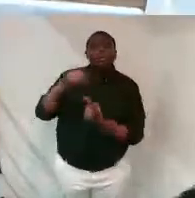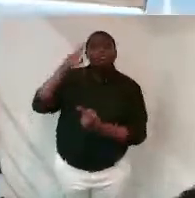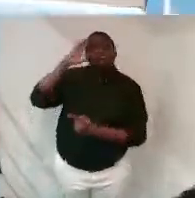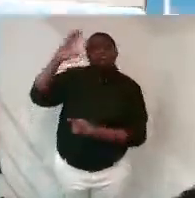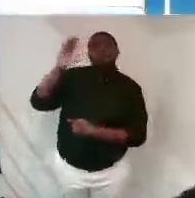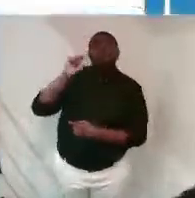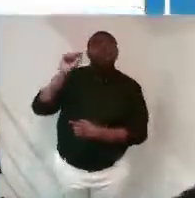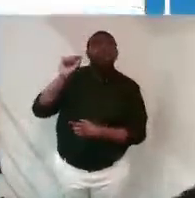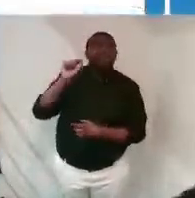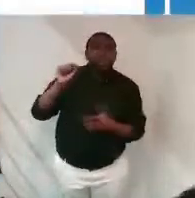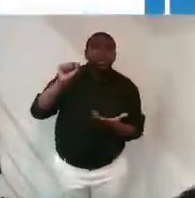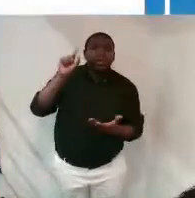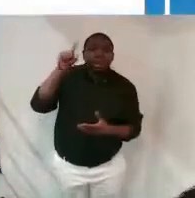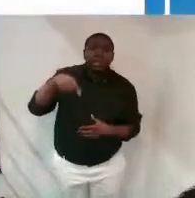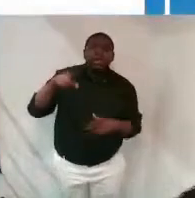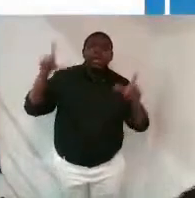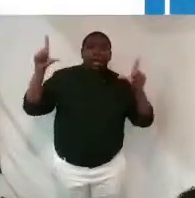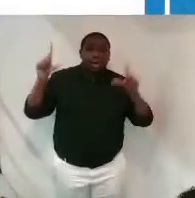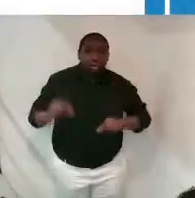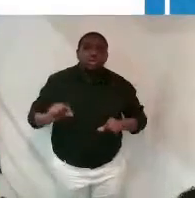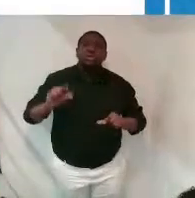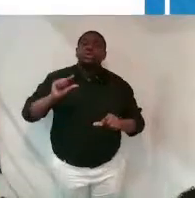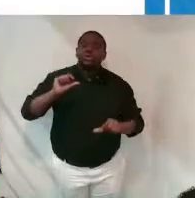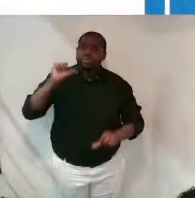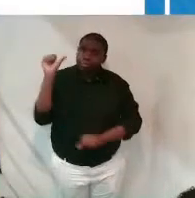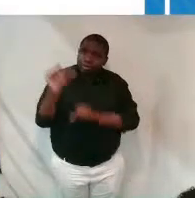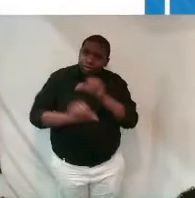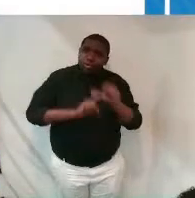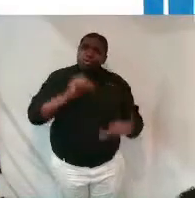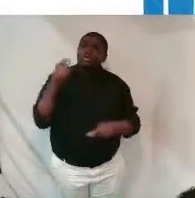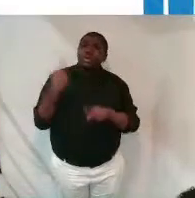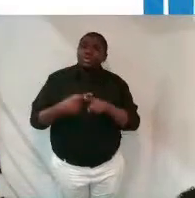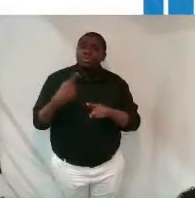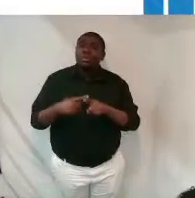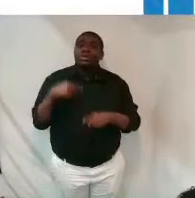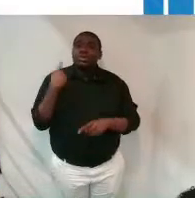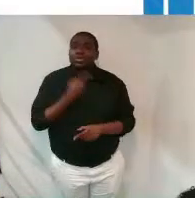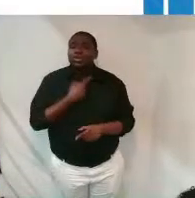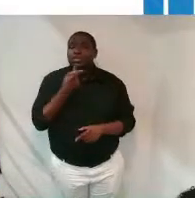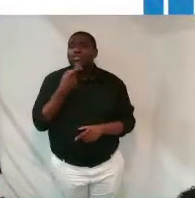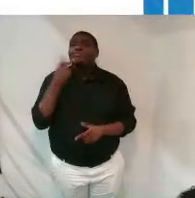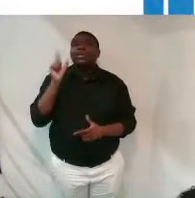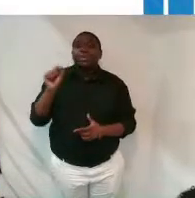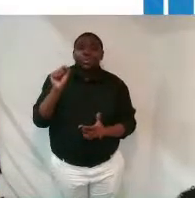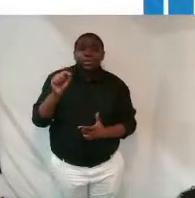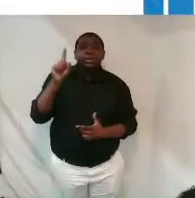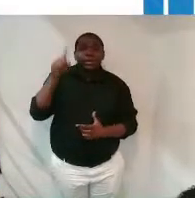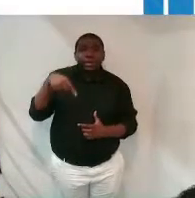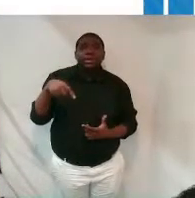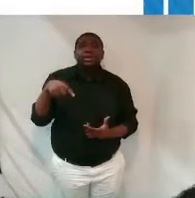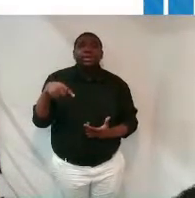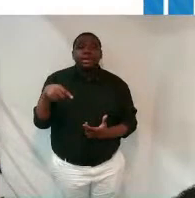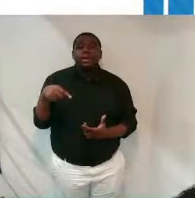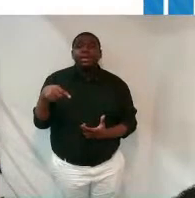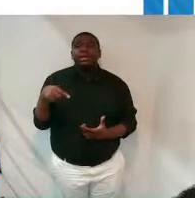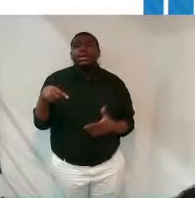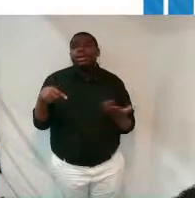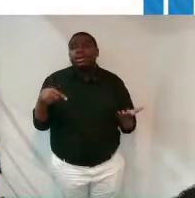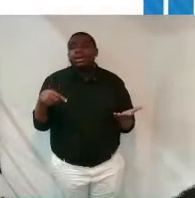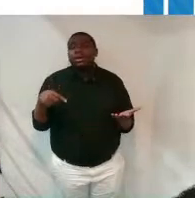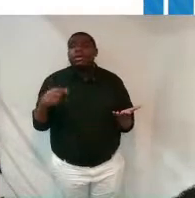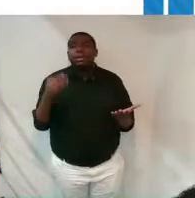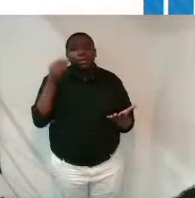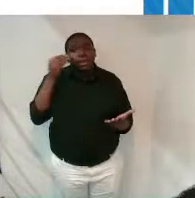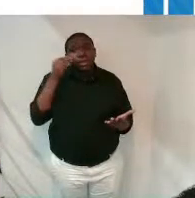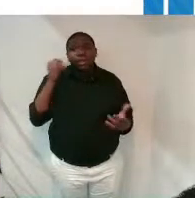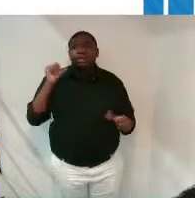não geração, a redução, a reutilização, o que a gente costuma dizer de uma hierarquização de resíduos,